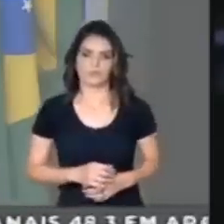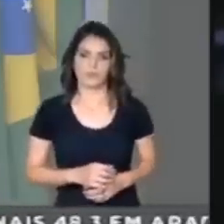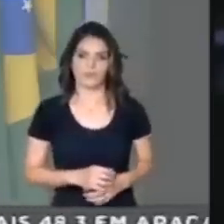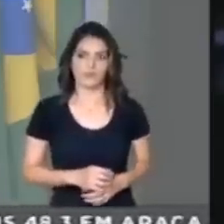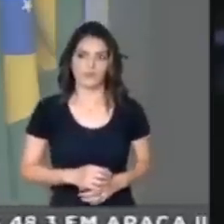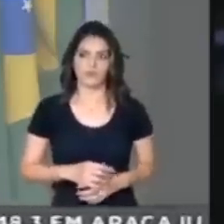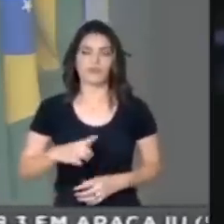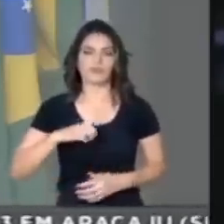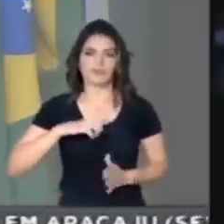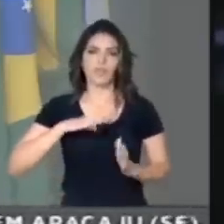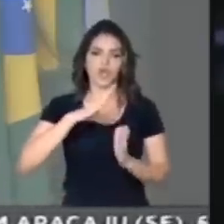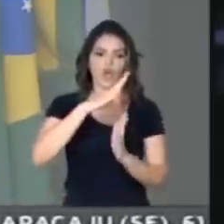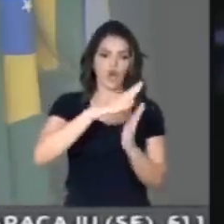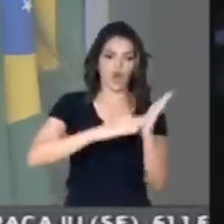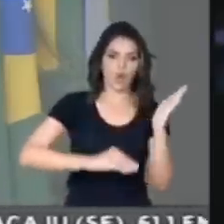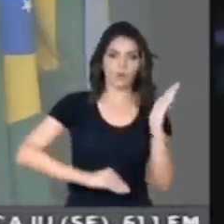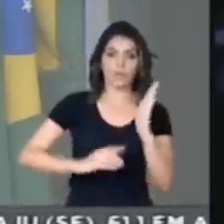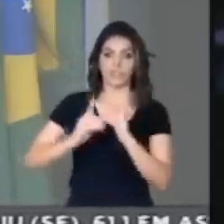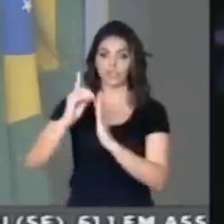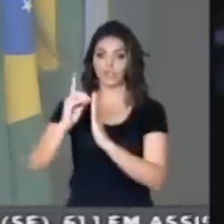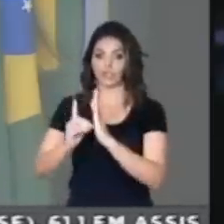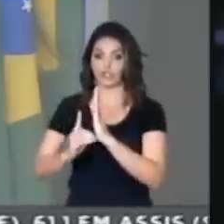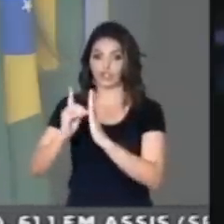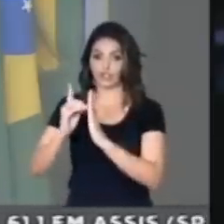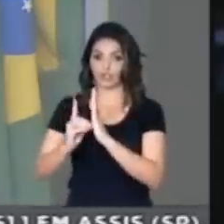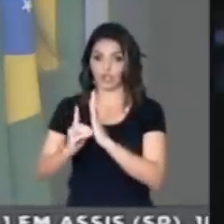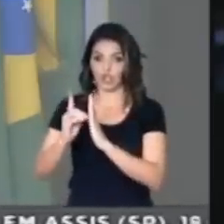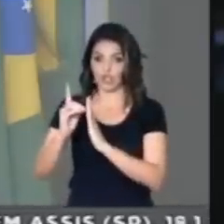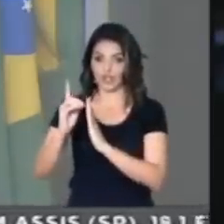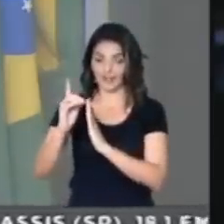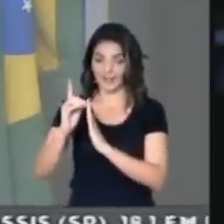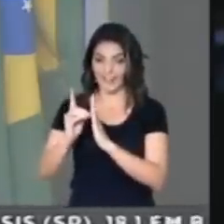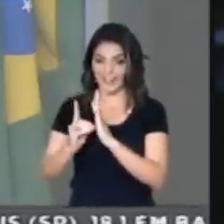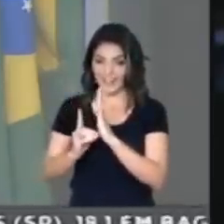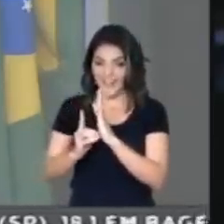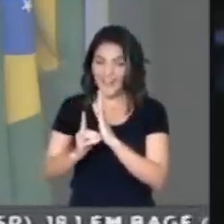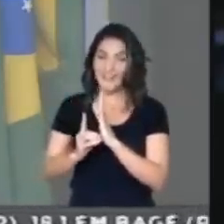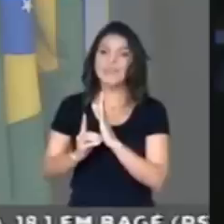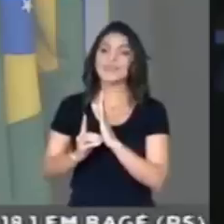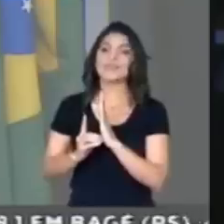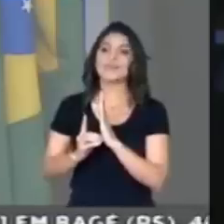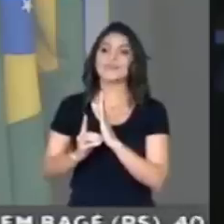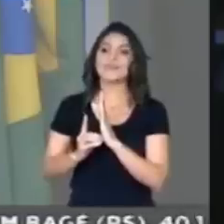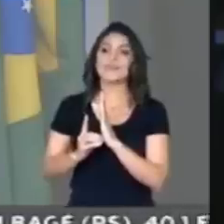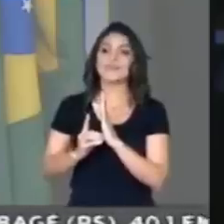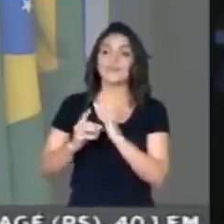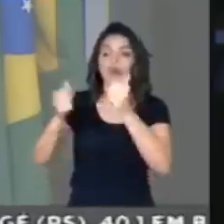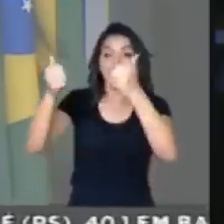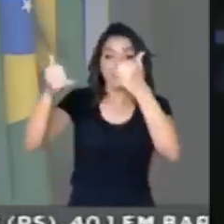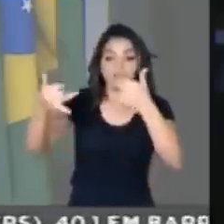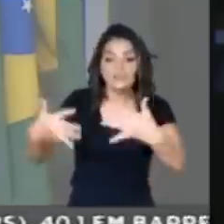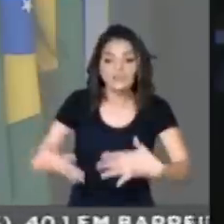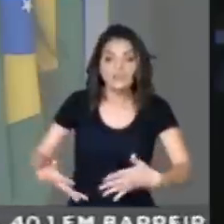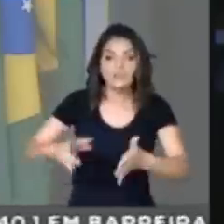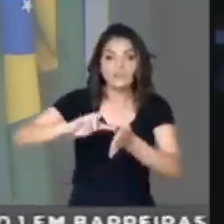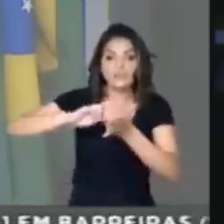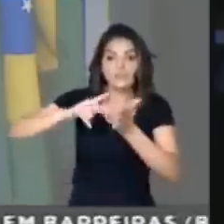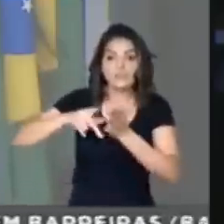uma cópia do dicionário, justamente para ler a definição para os senhores do PT que estão me cobrando minha